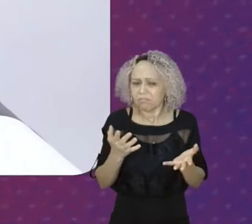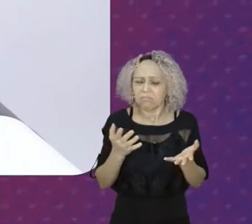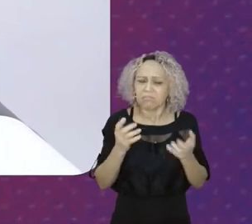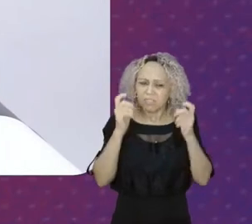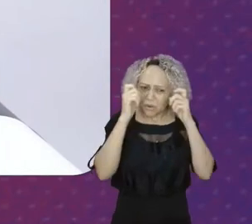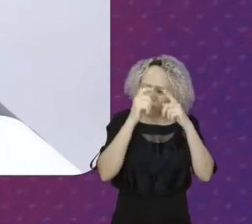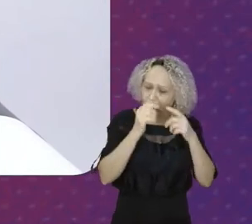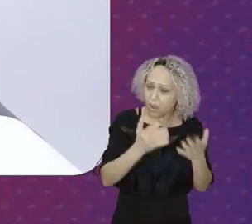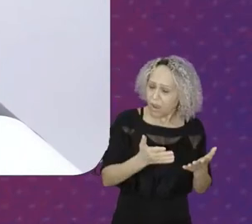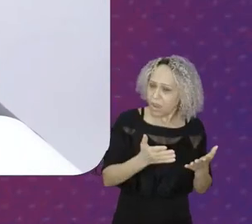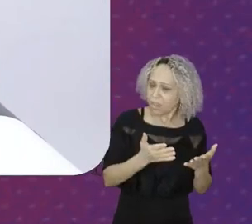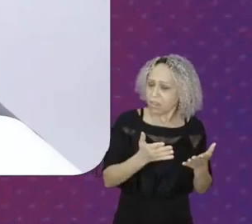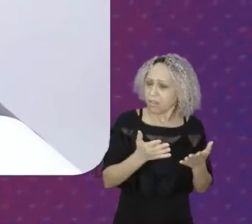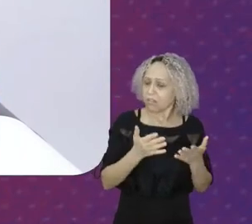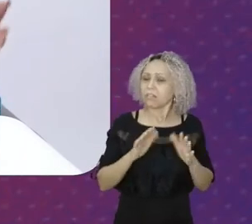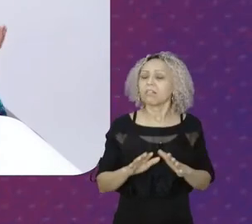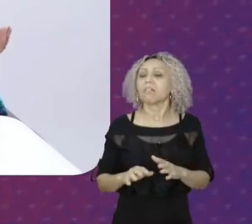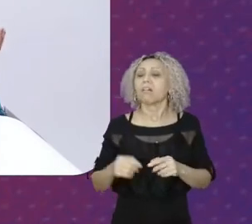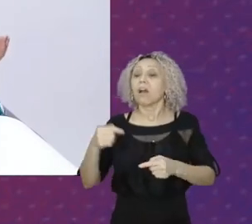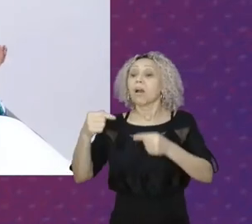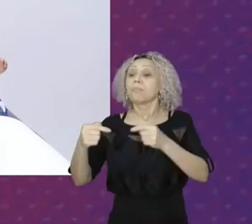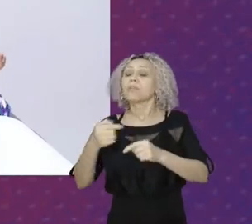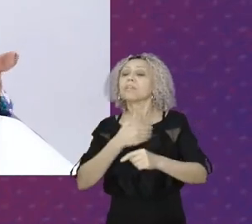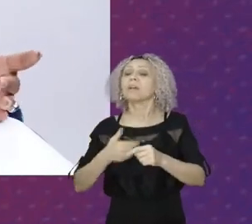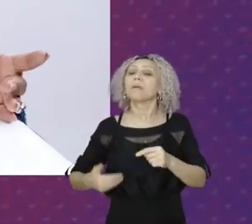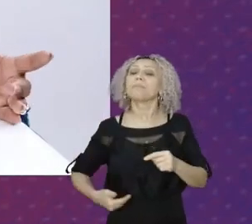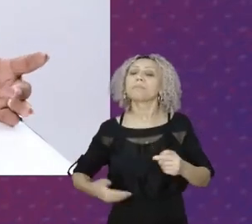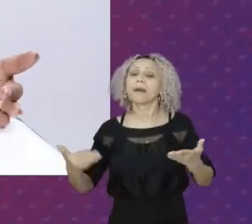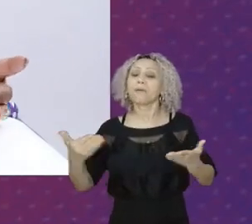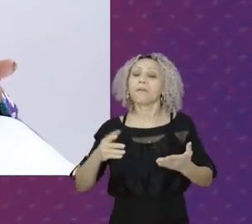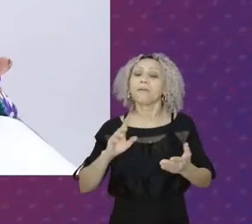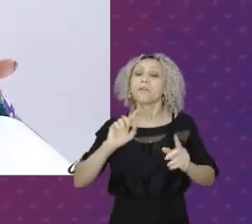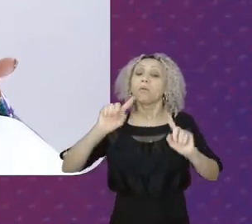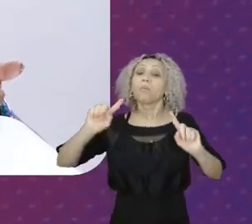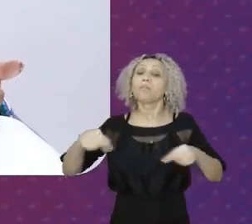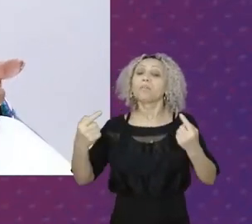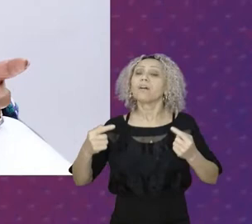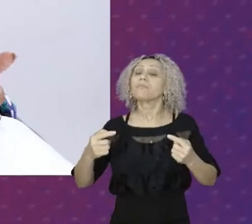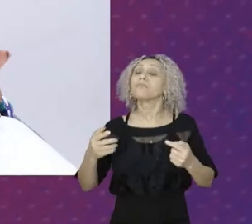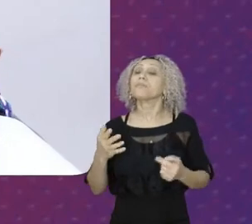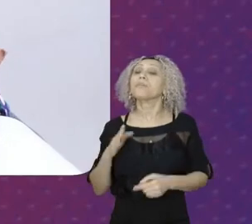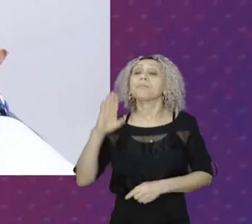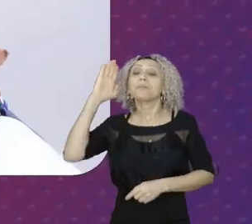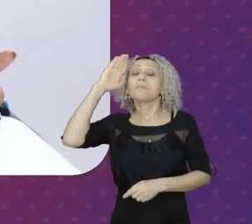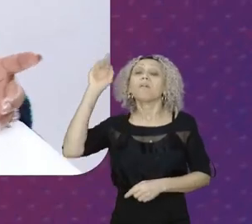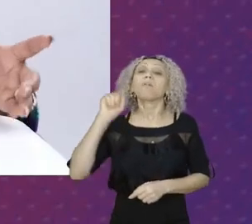a política pública hoje, o grande desafio é como gerar trabalho e